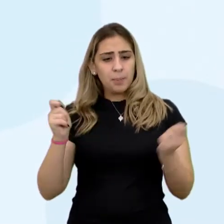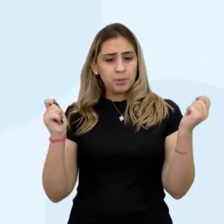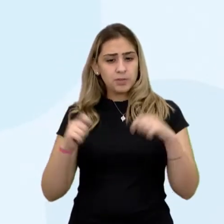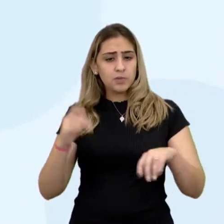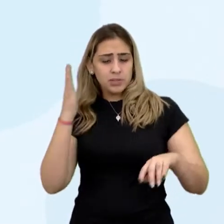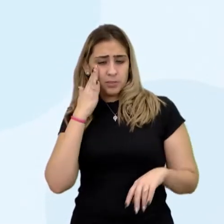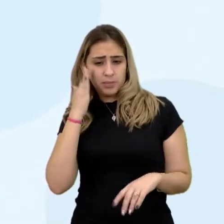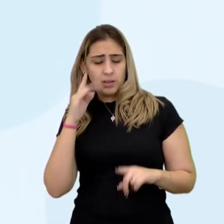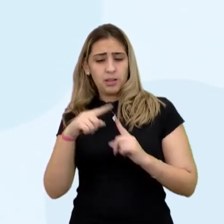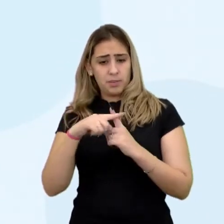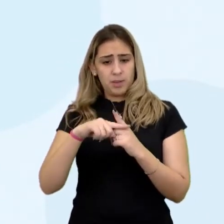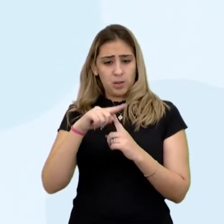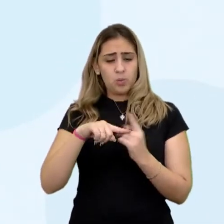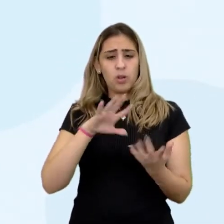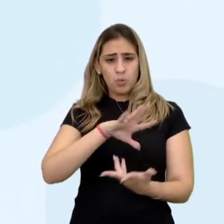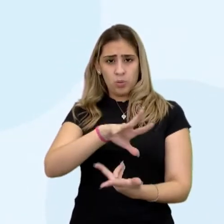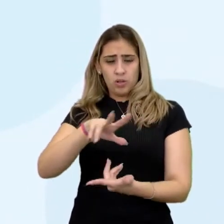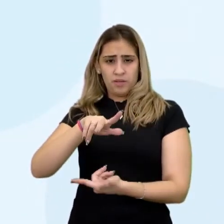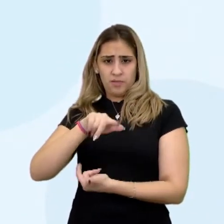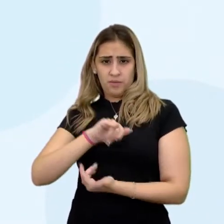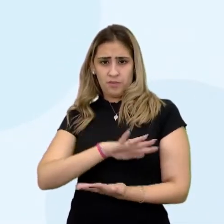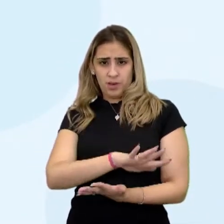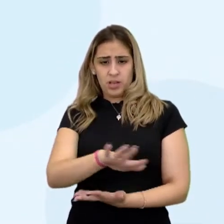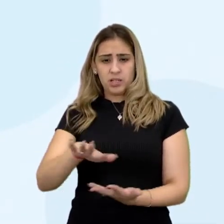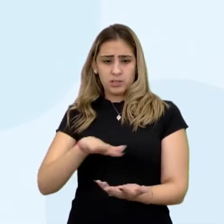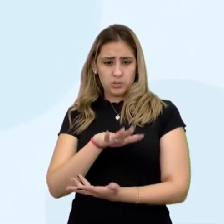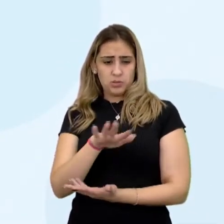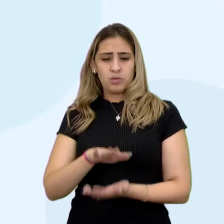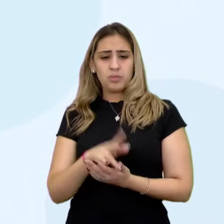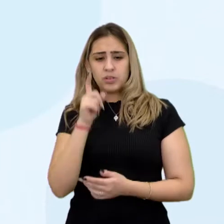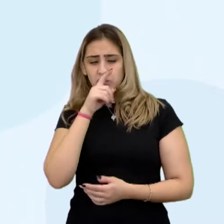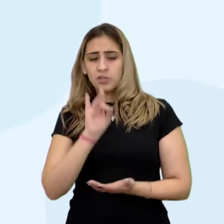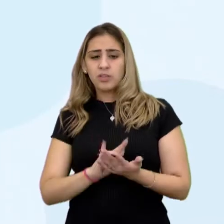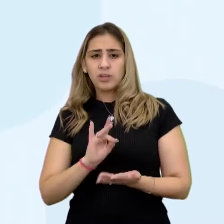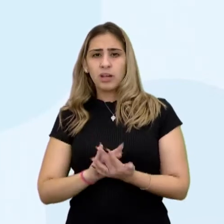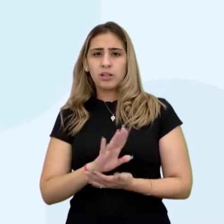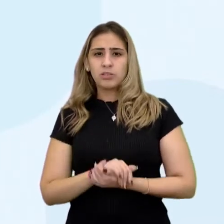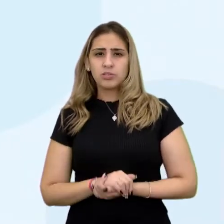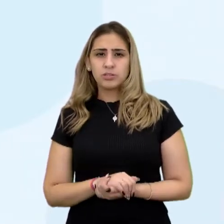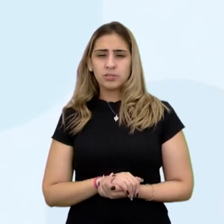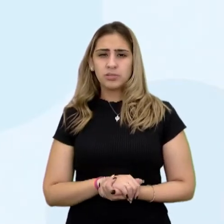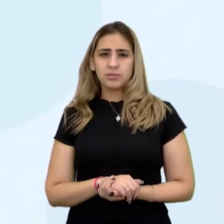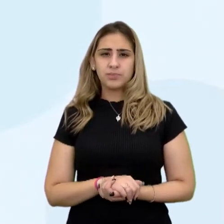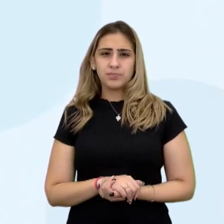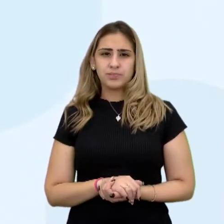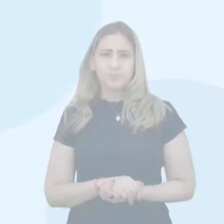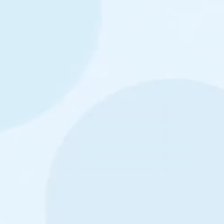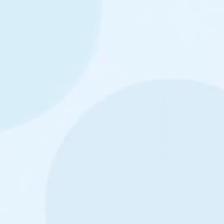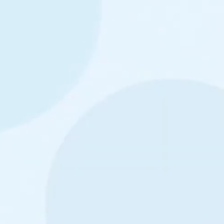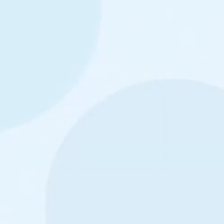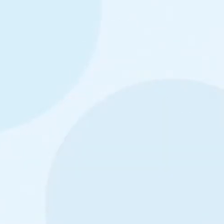possível saber a temperatura do universo? Fato ou fake? Rola essa enquete aí!